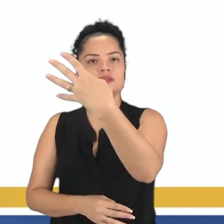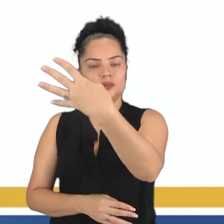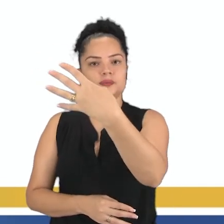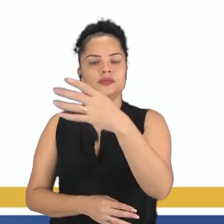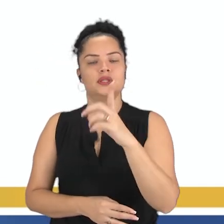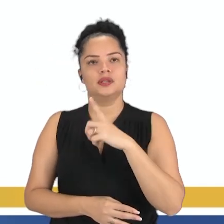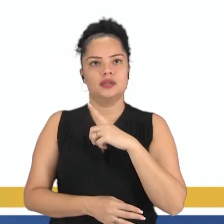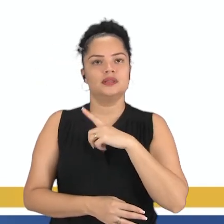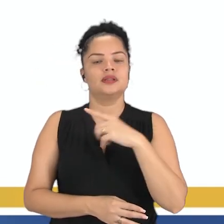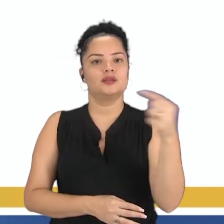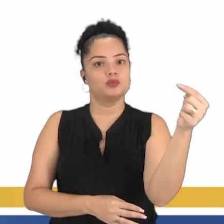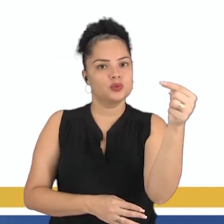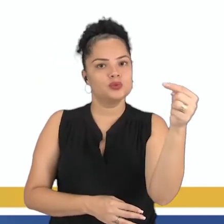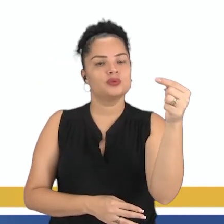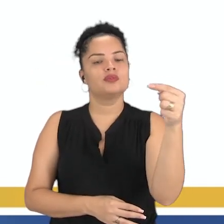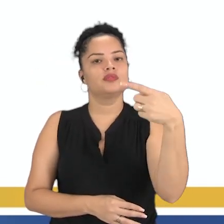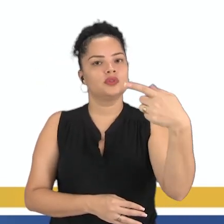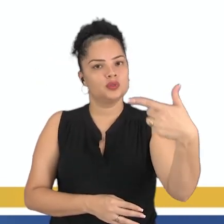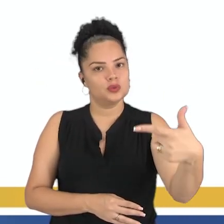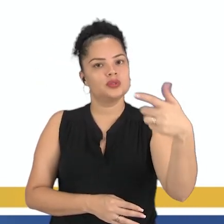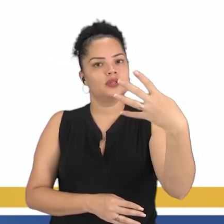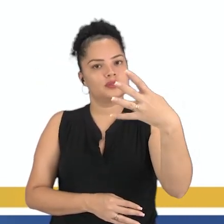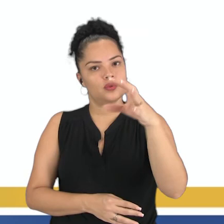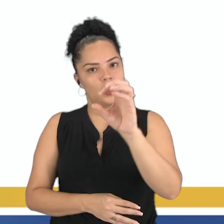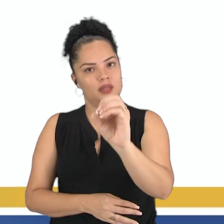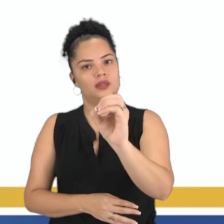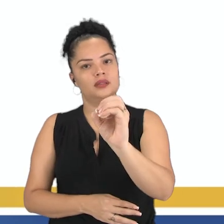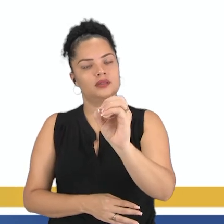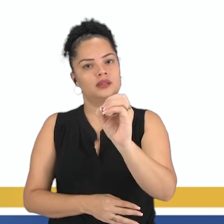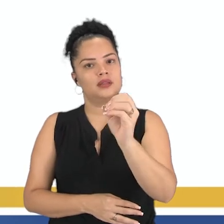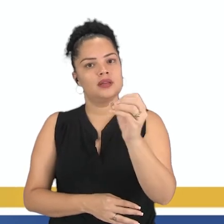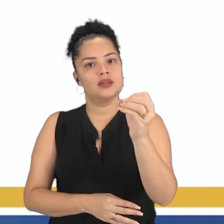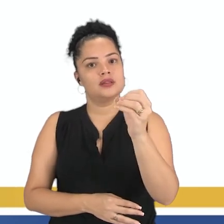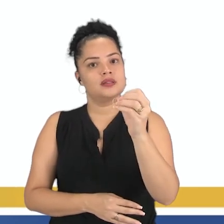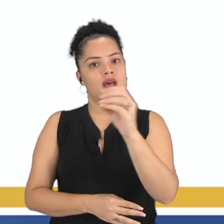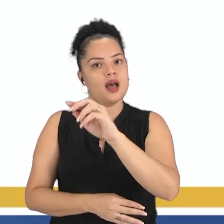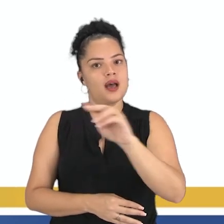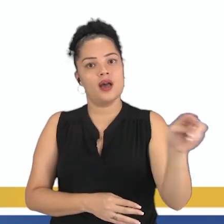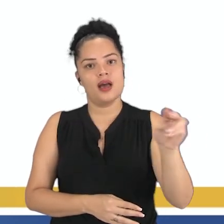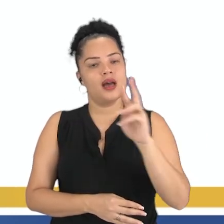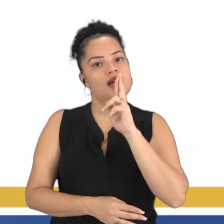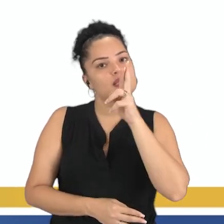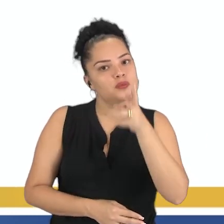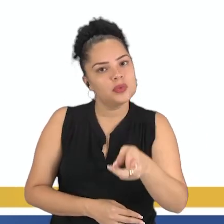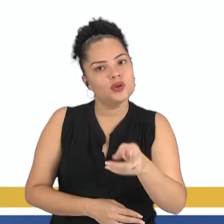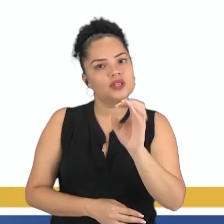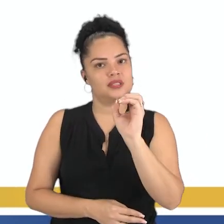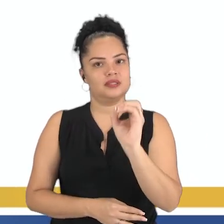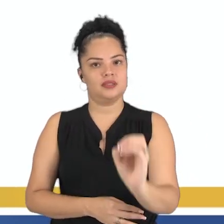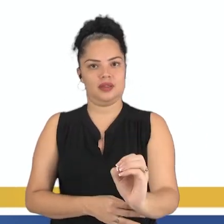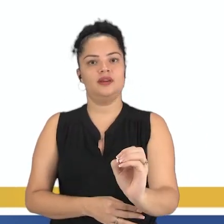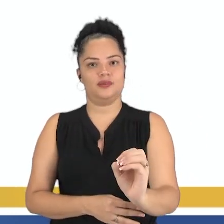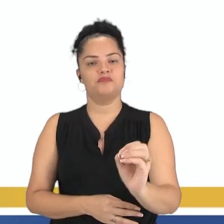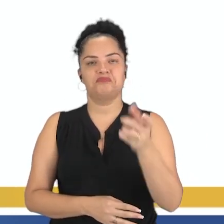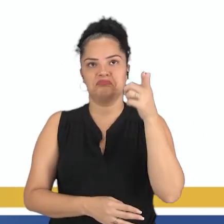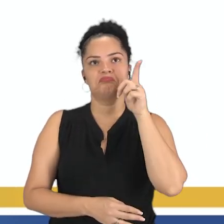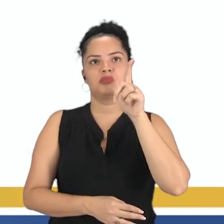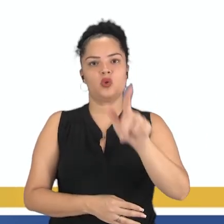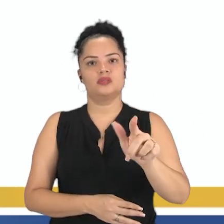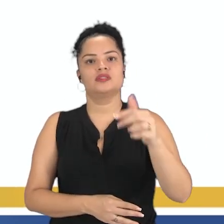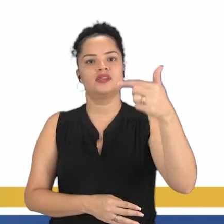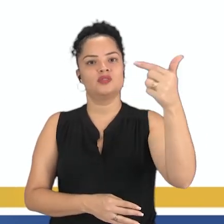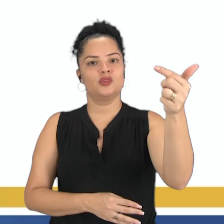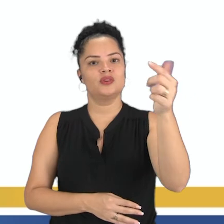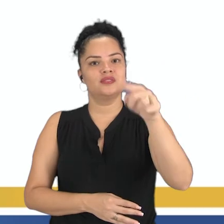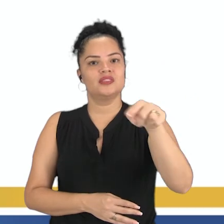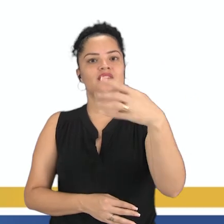240. Então, finalizando aqui, resto 0. Você percebeu? A gente, na verdade, usou o que você já sabia, que era